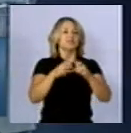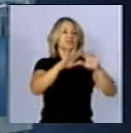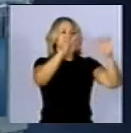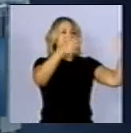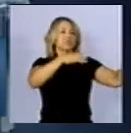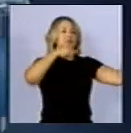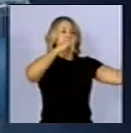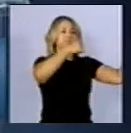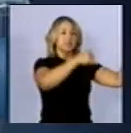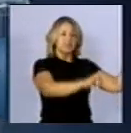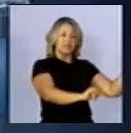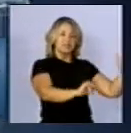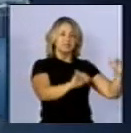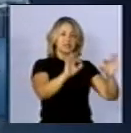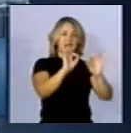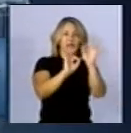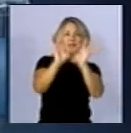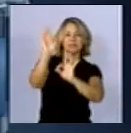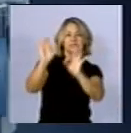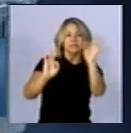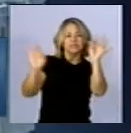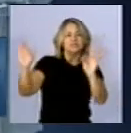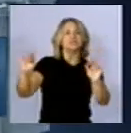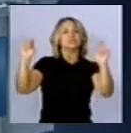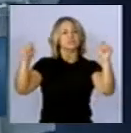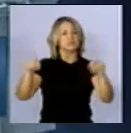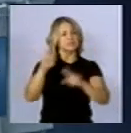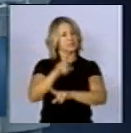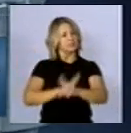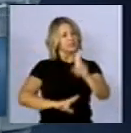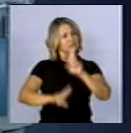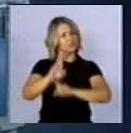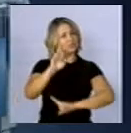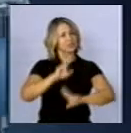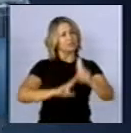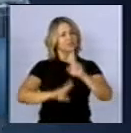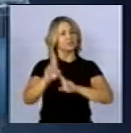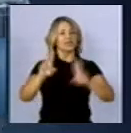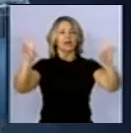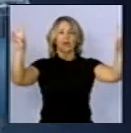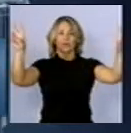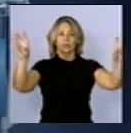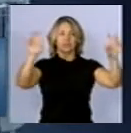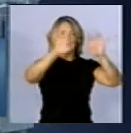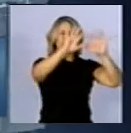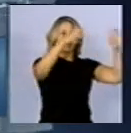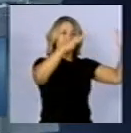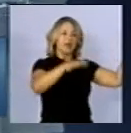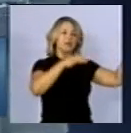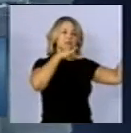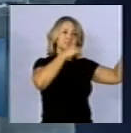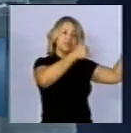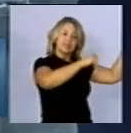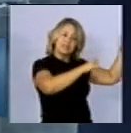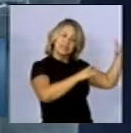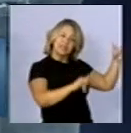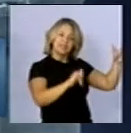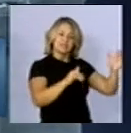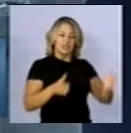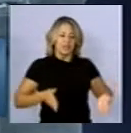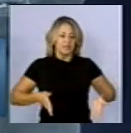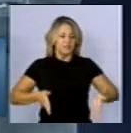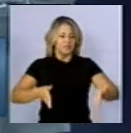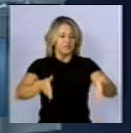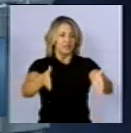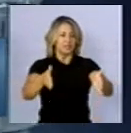de passíveis de ser utilizadas o tema Campos magnéticos e as faixas de passagem de